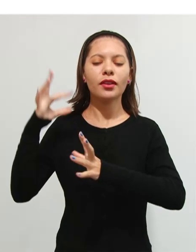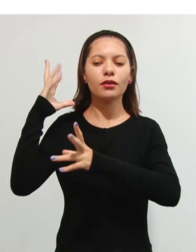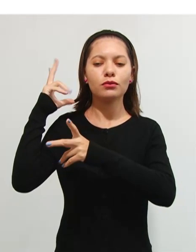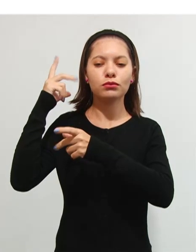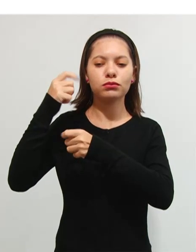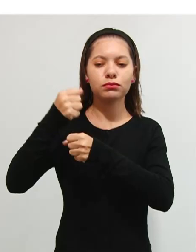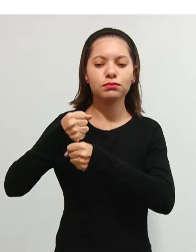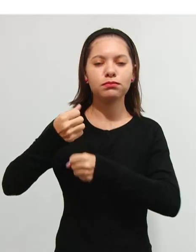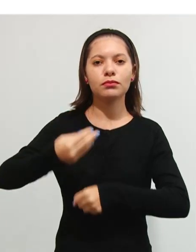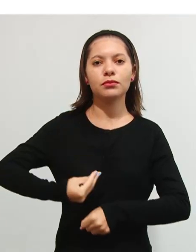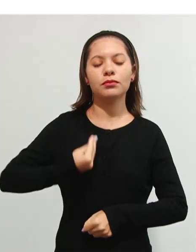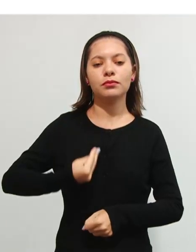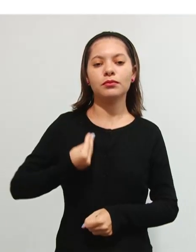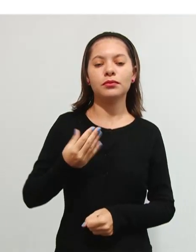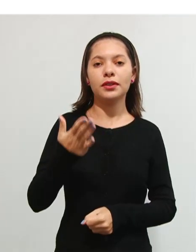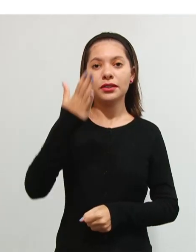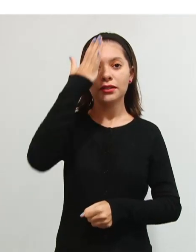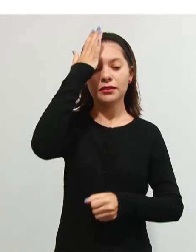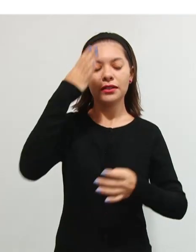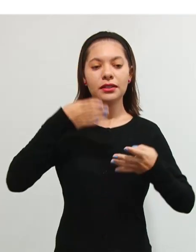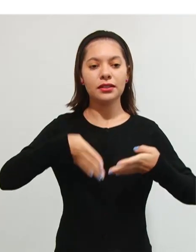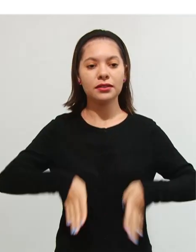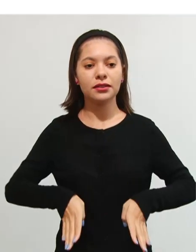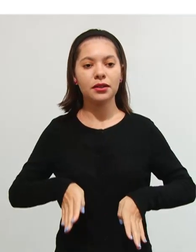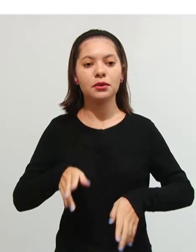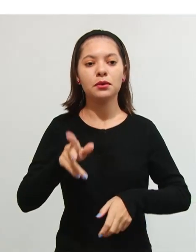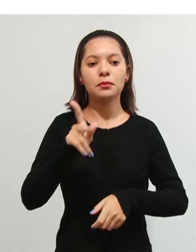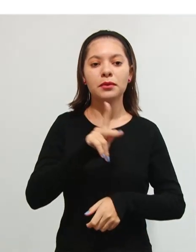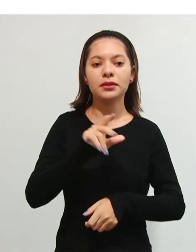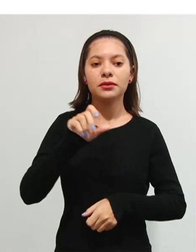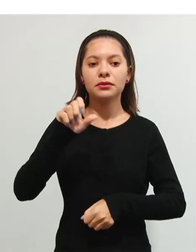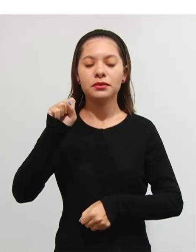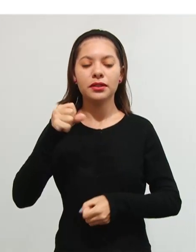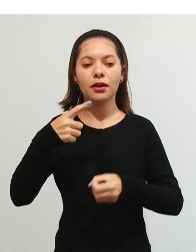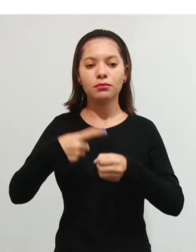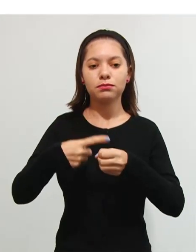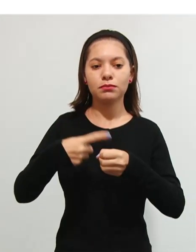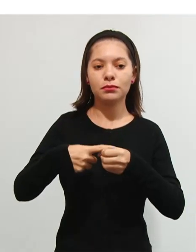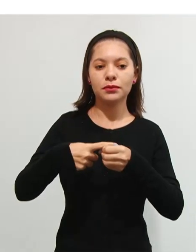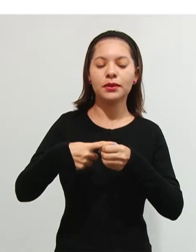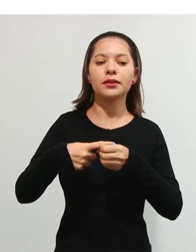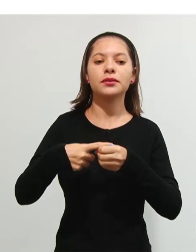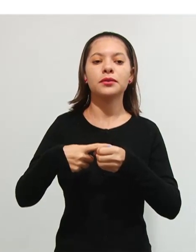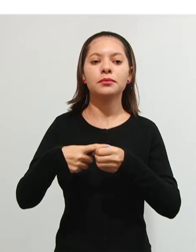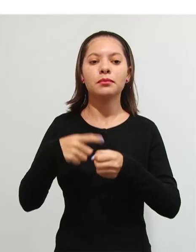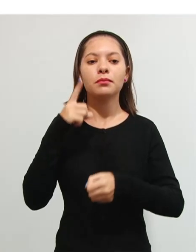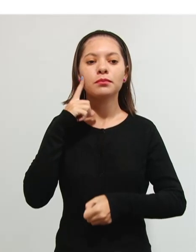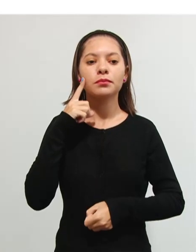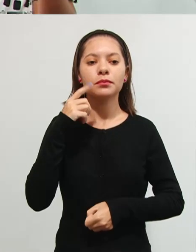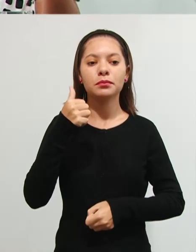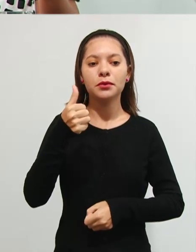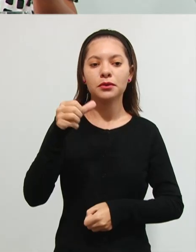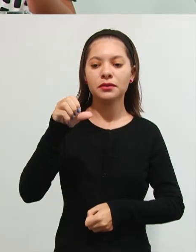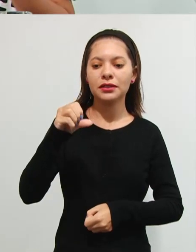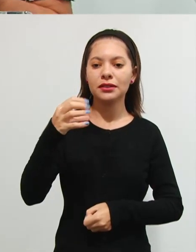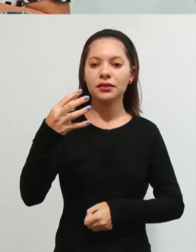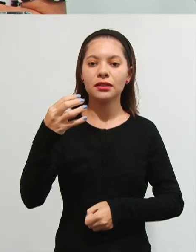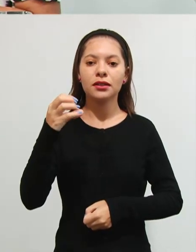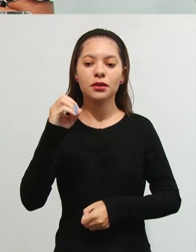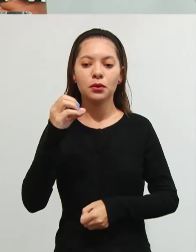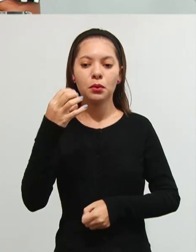do Skinner, ele nasceu em Pensilvânia, na cidade de Susquehanna, em 1904. O falecimento dele